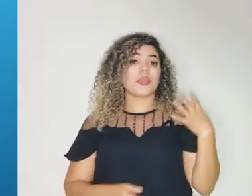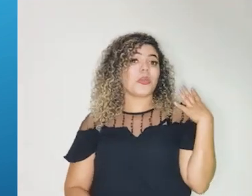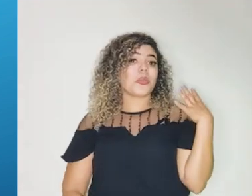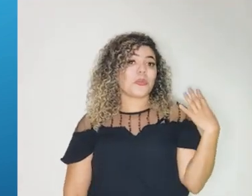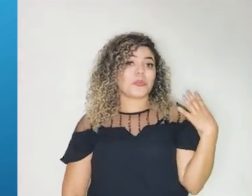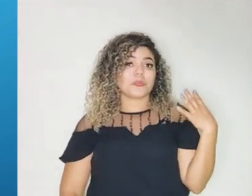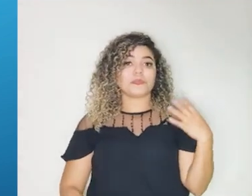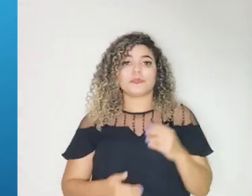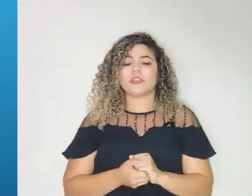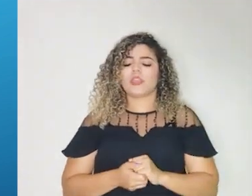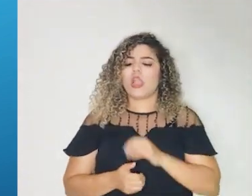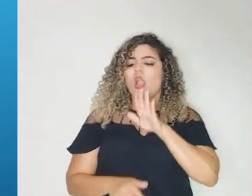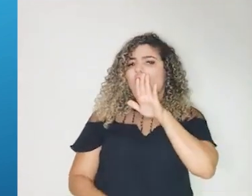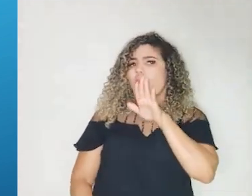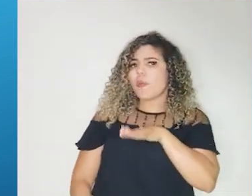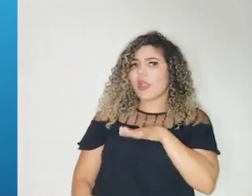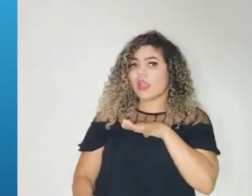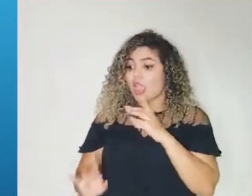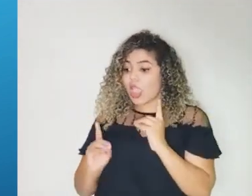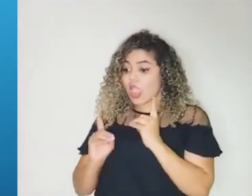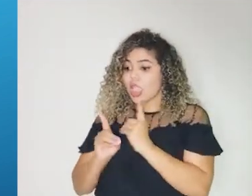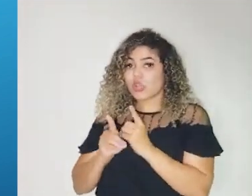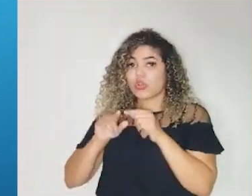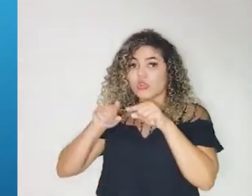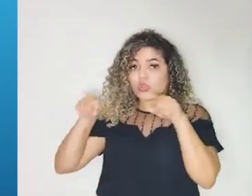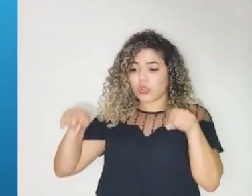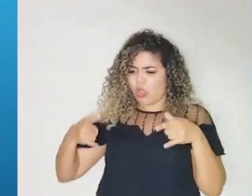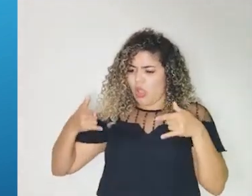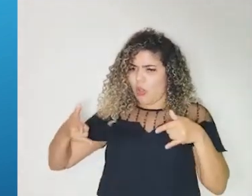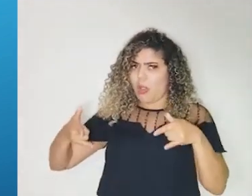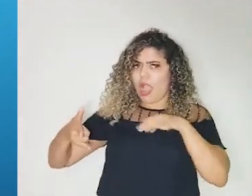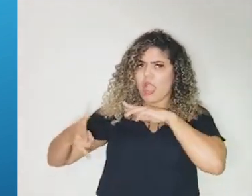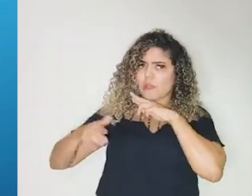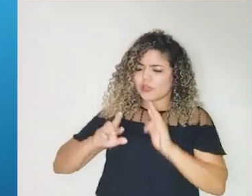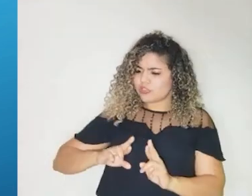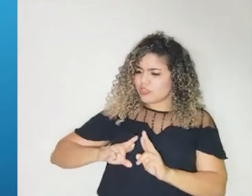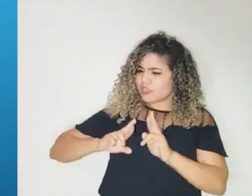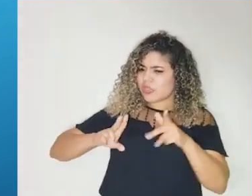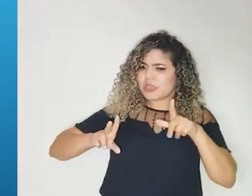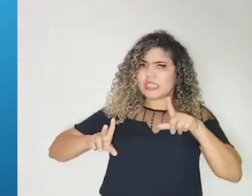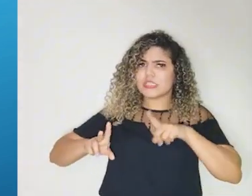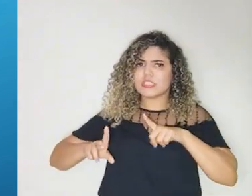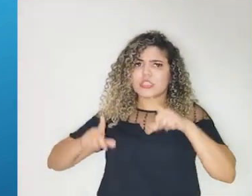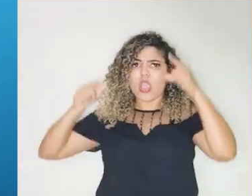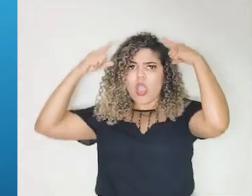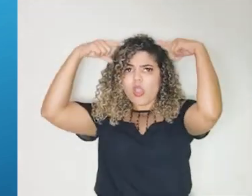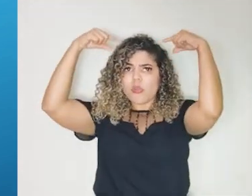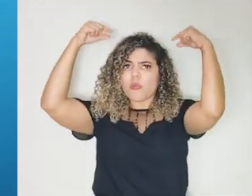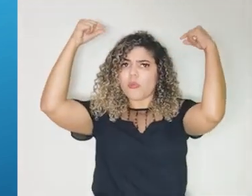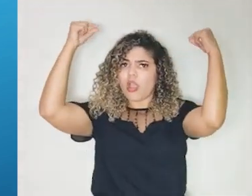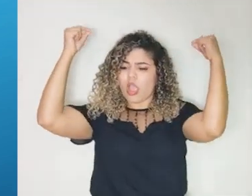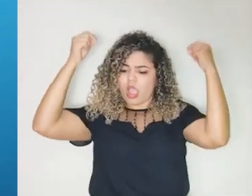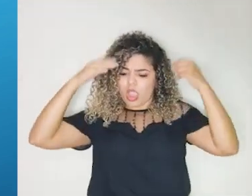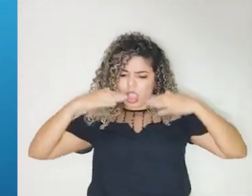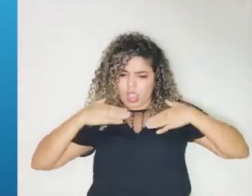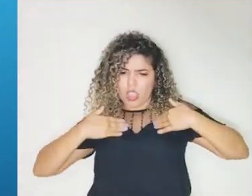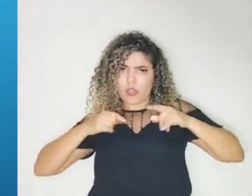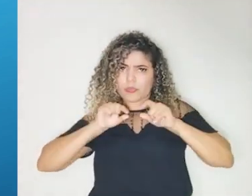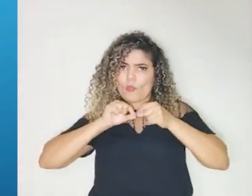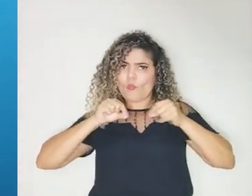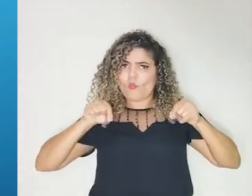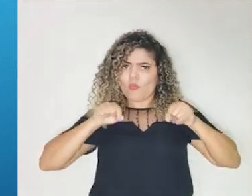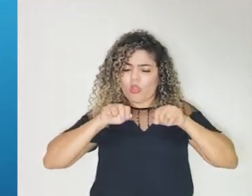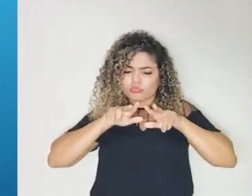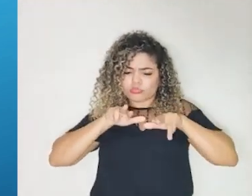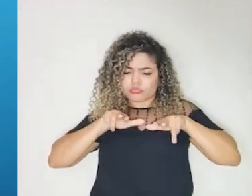4. Uma criança achou em seu quarto um animal estranho que possuía um par de antenas e o corpo alongado com